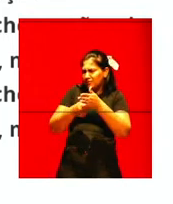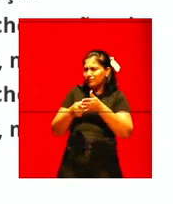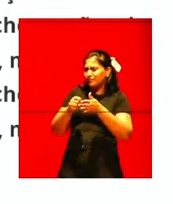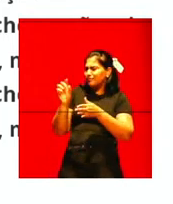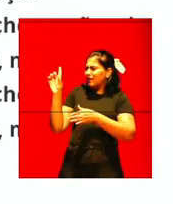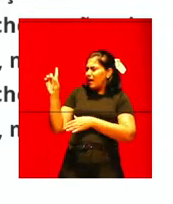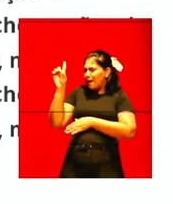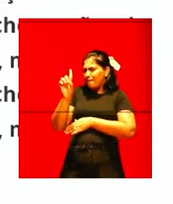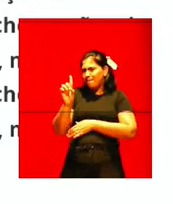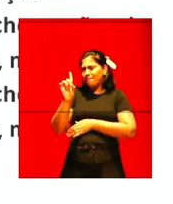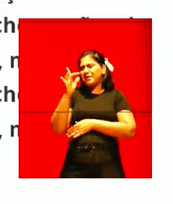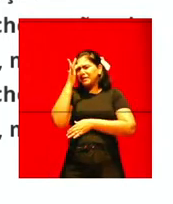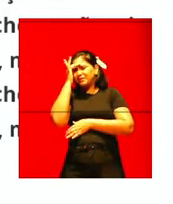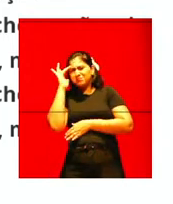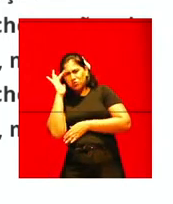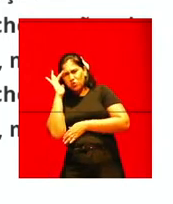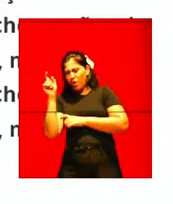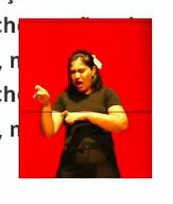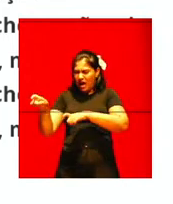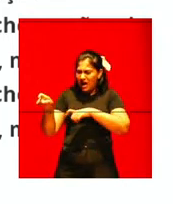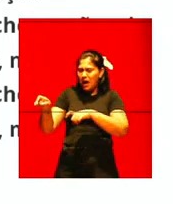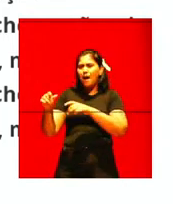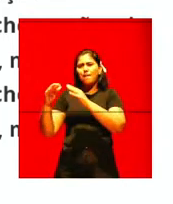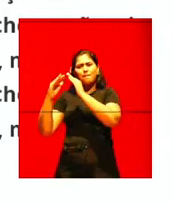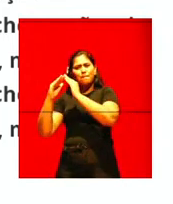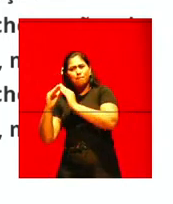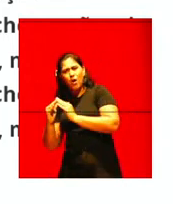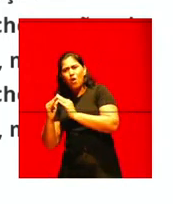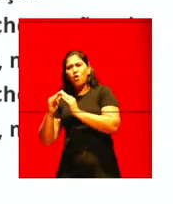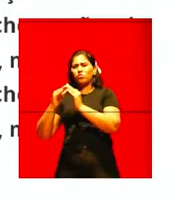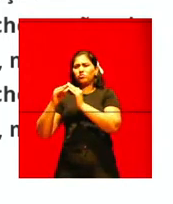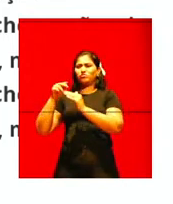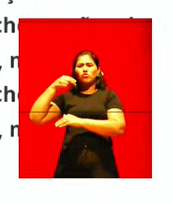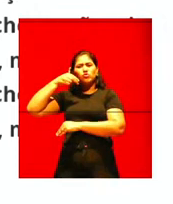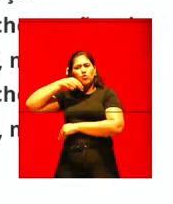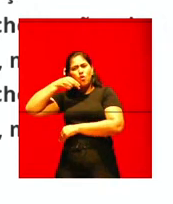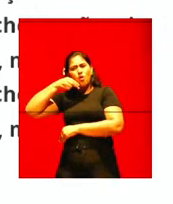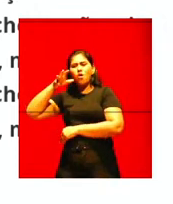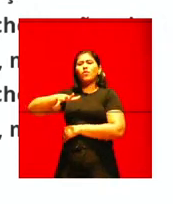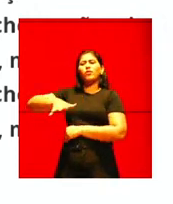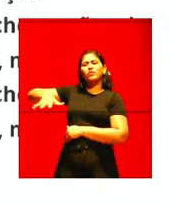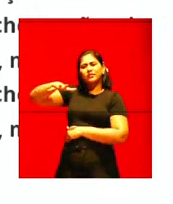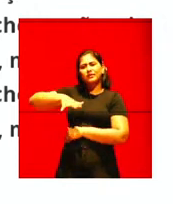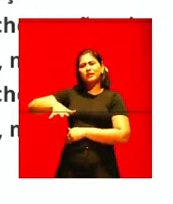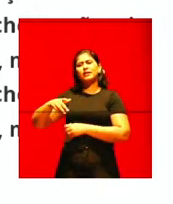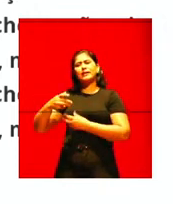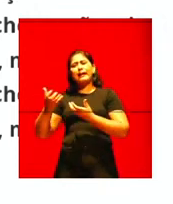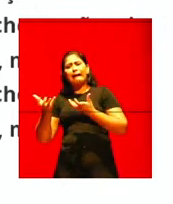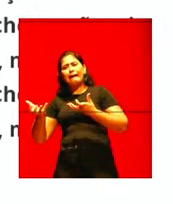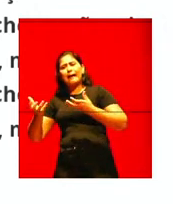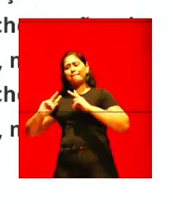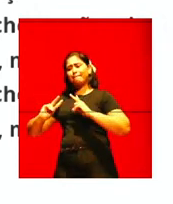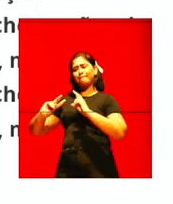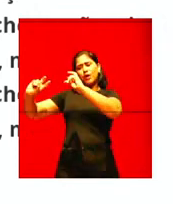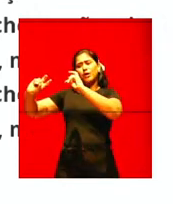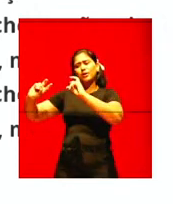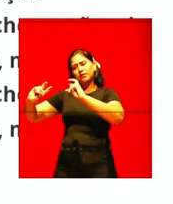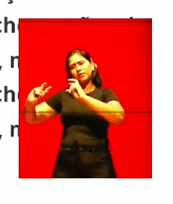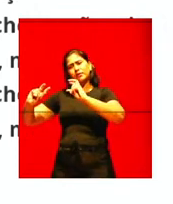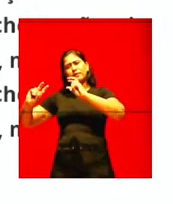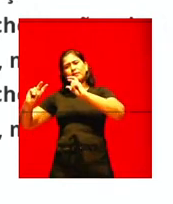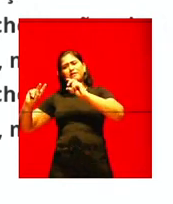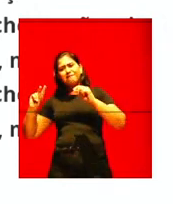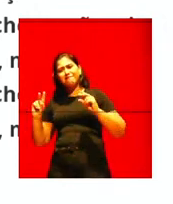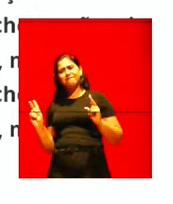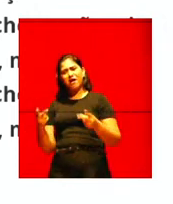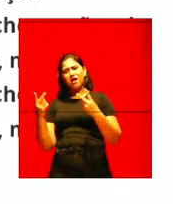dos sertanejos, vamos colocar aqui, né? Do povo nordestino pela busca e pelo reconhecimento não só do seu